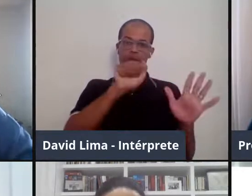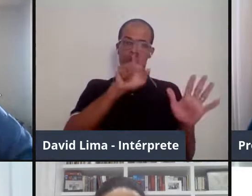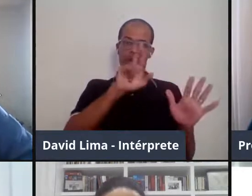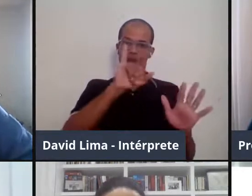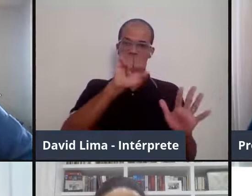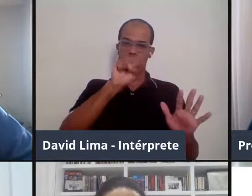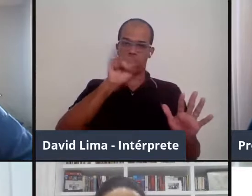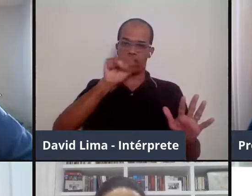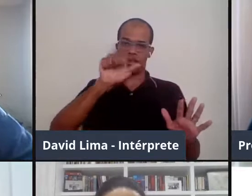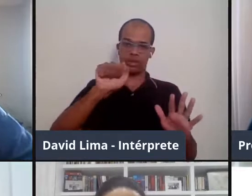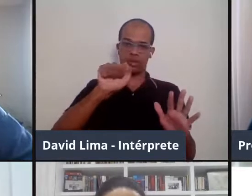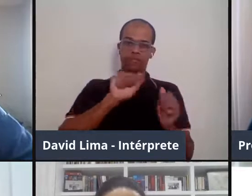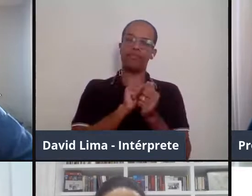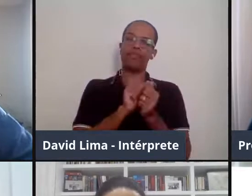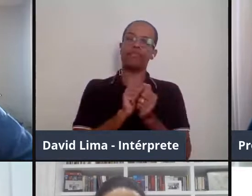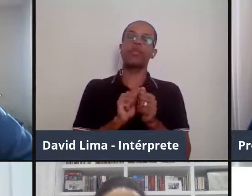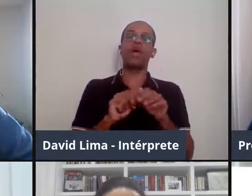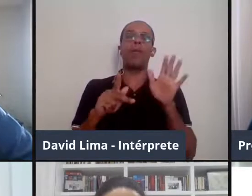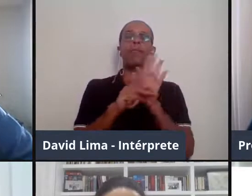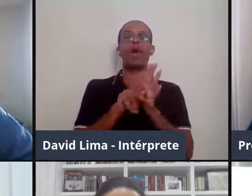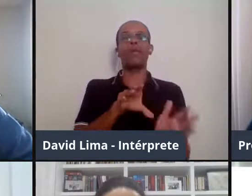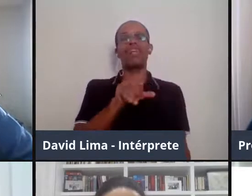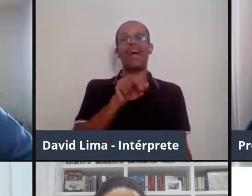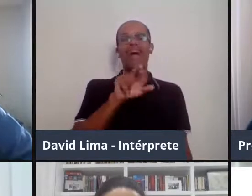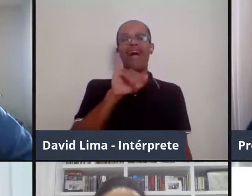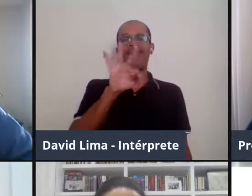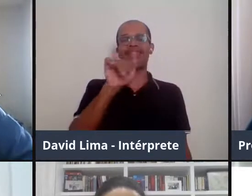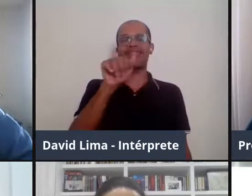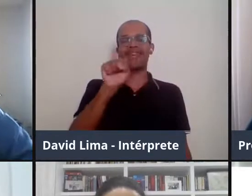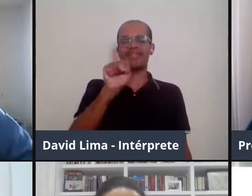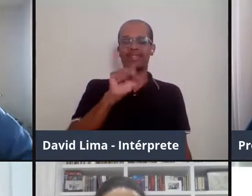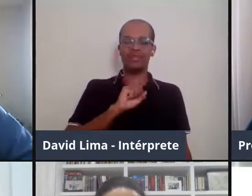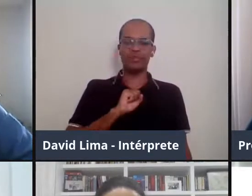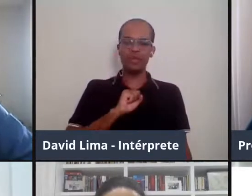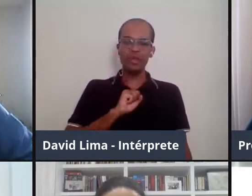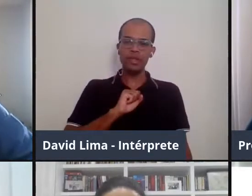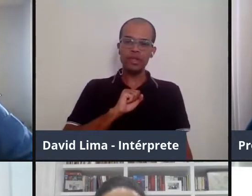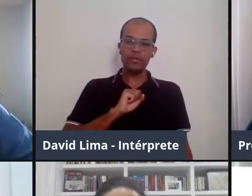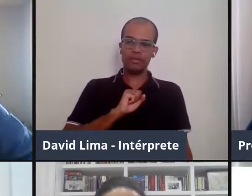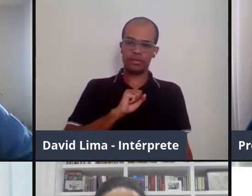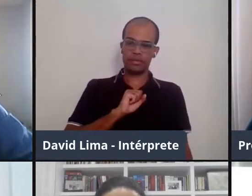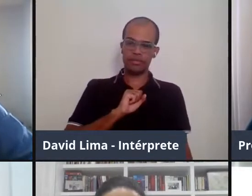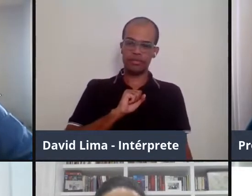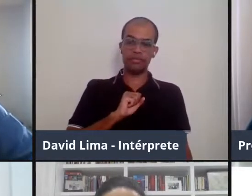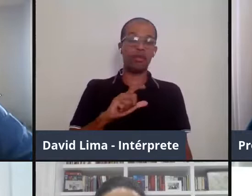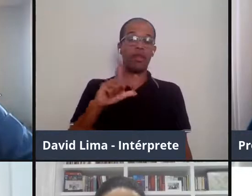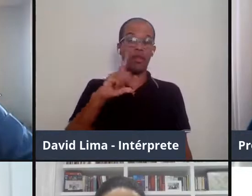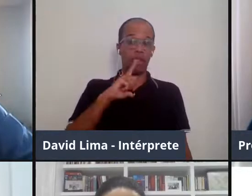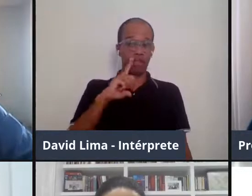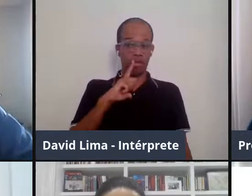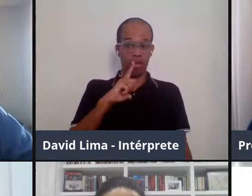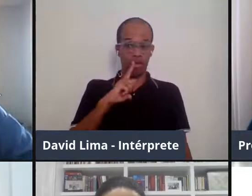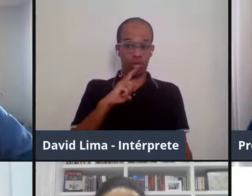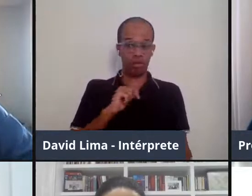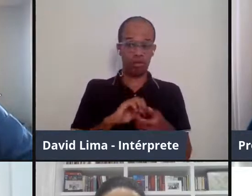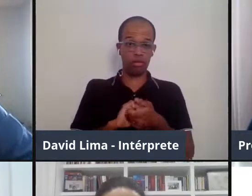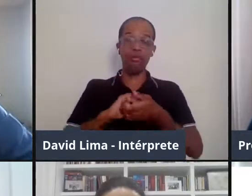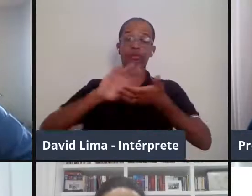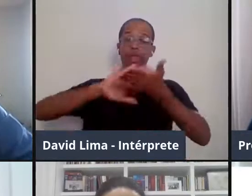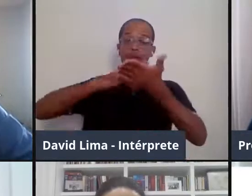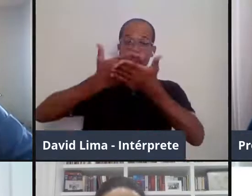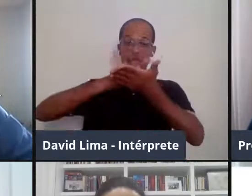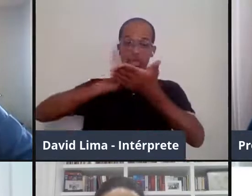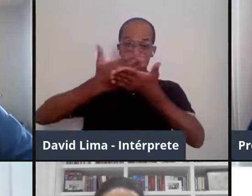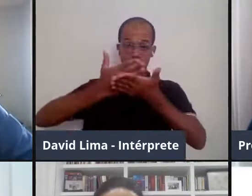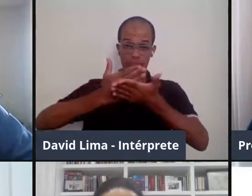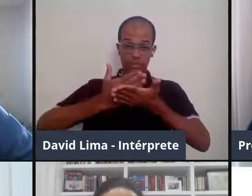da Caritas Arquidiocesana do Rio de Janeiro. Temos como intérprete de